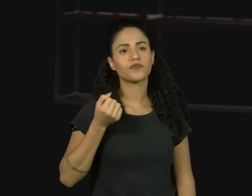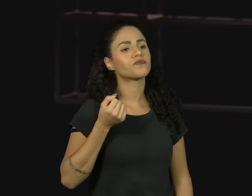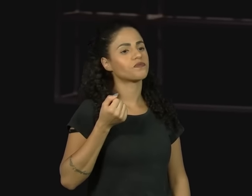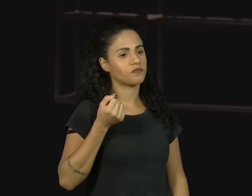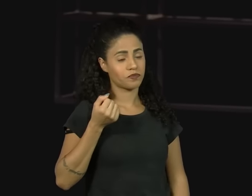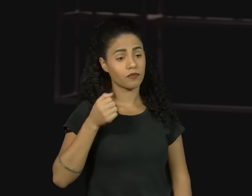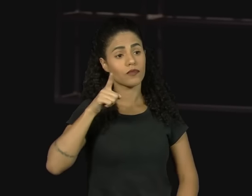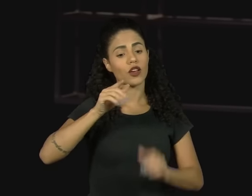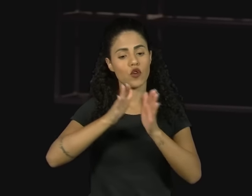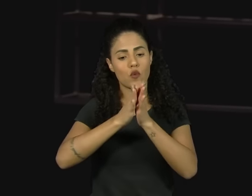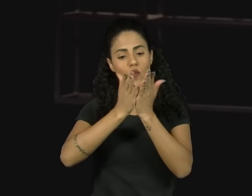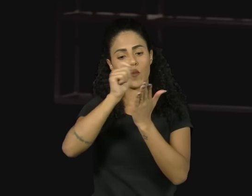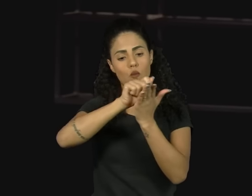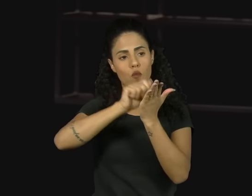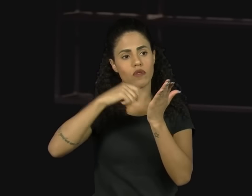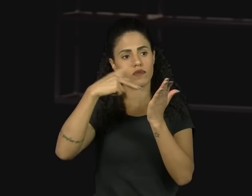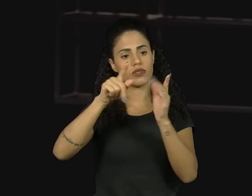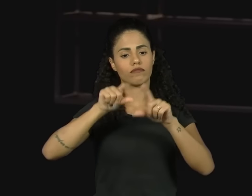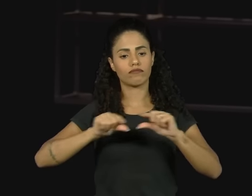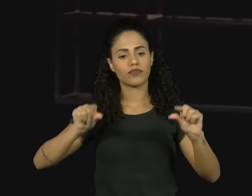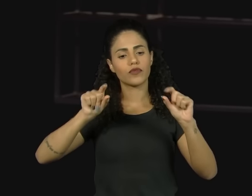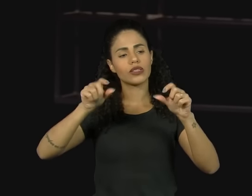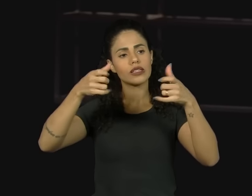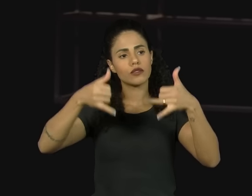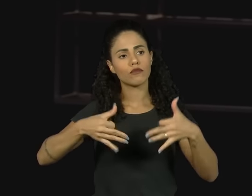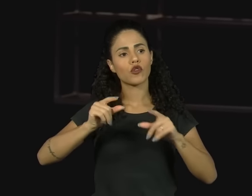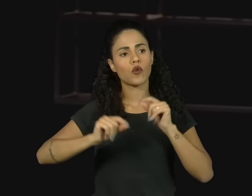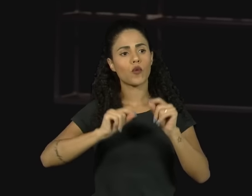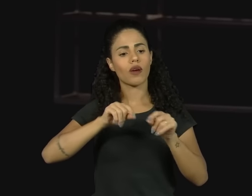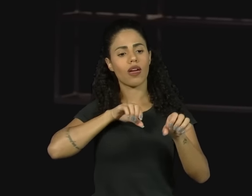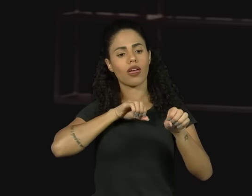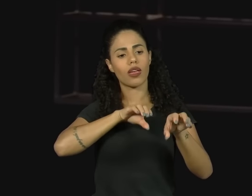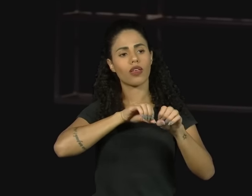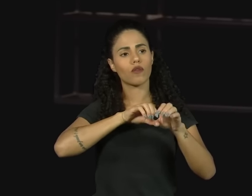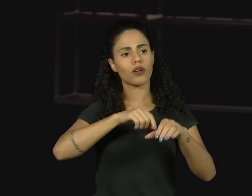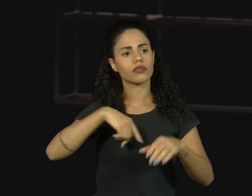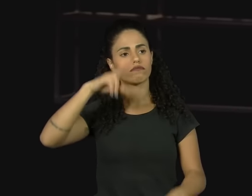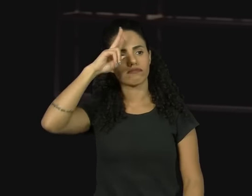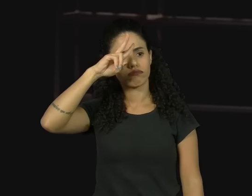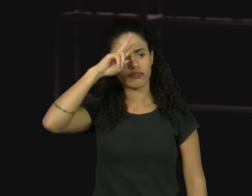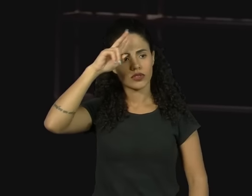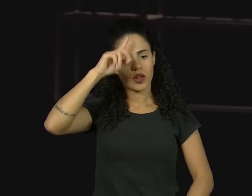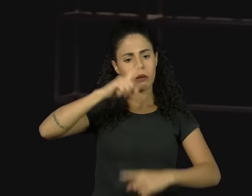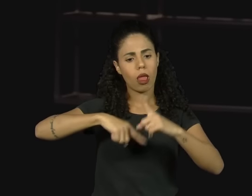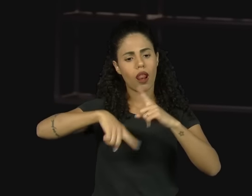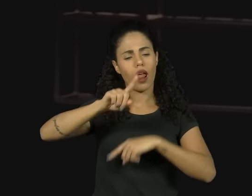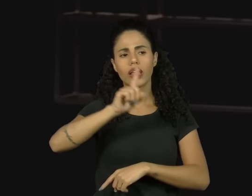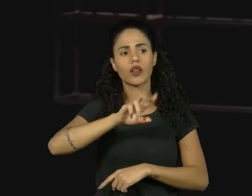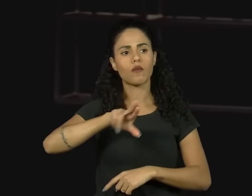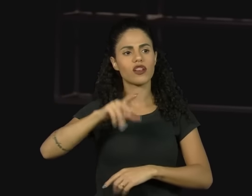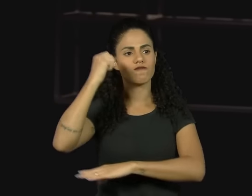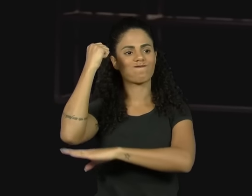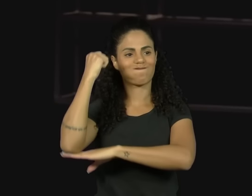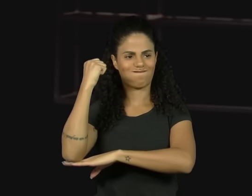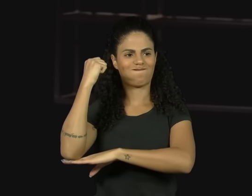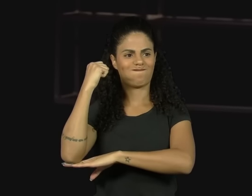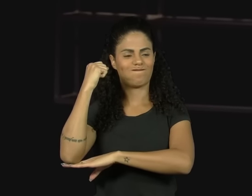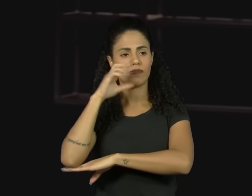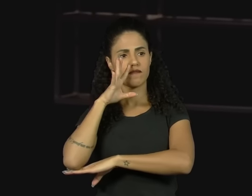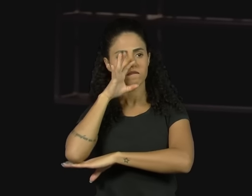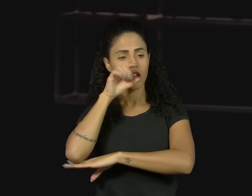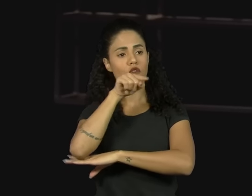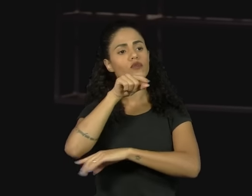Constanza, num dos seus livros, você tem uma frase onde você diz que sua educação não é uma história de sucesso, e sim de resistência. Na